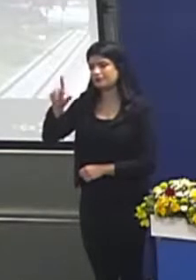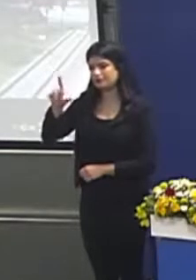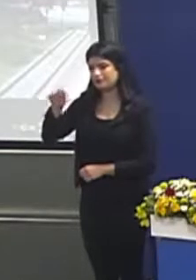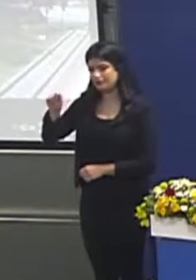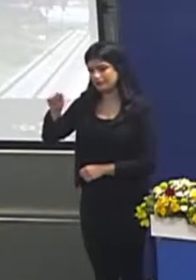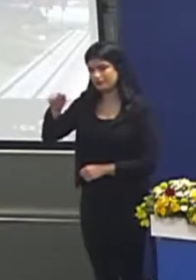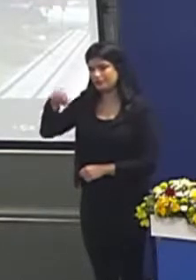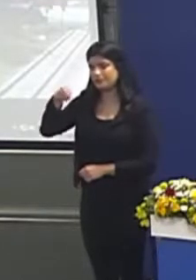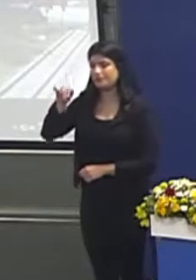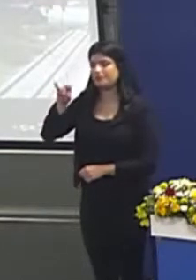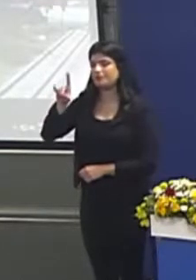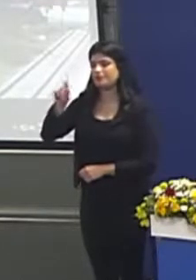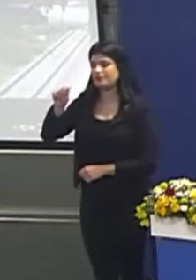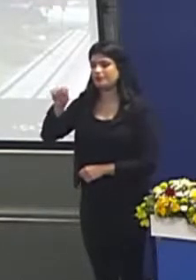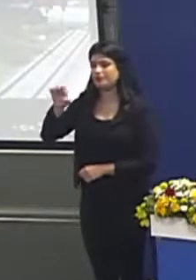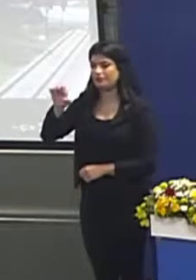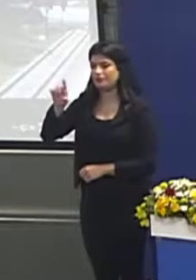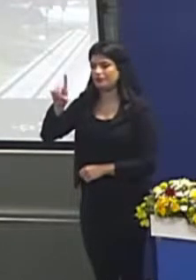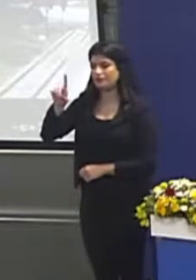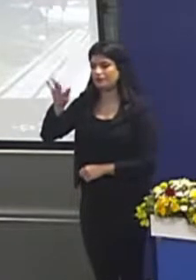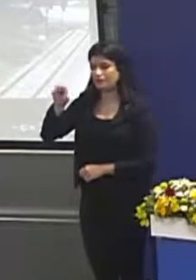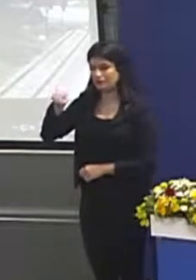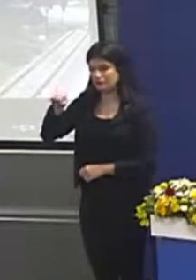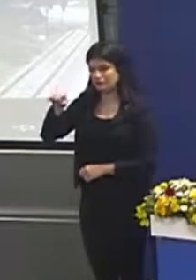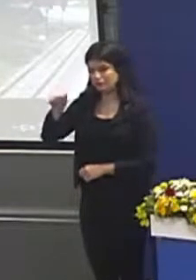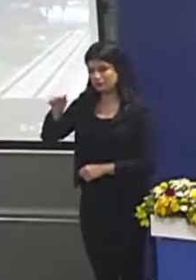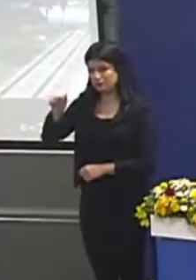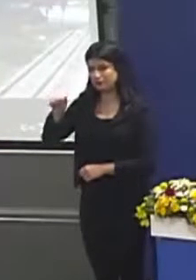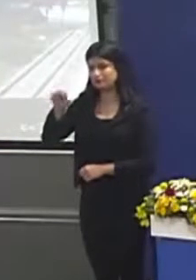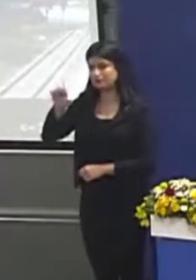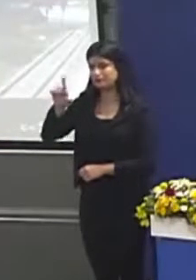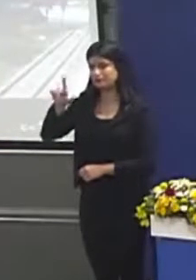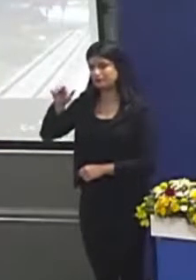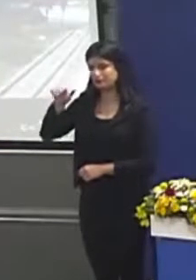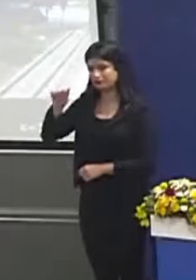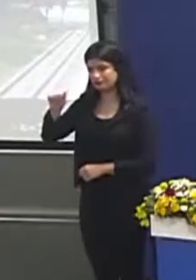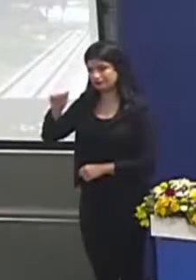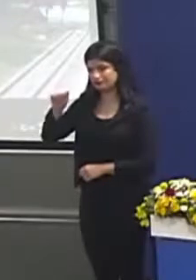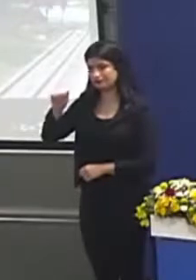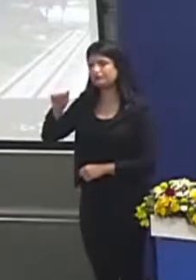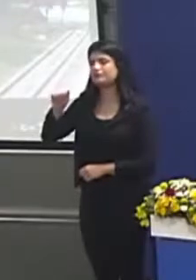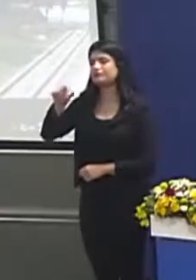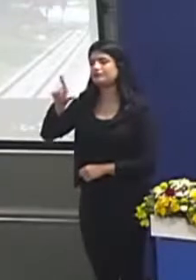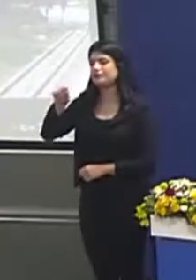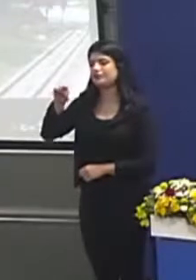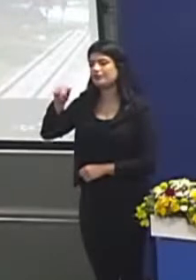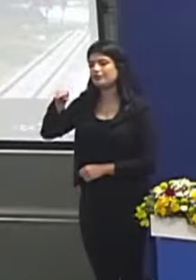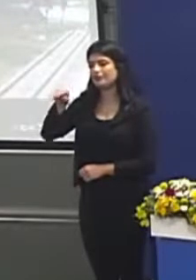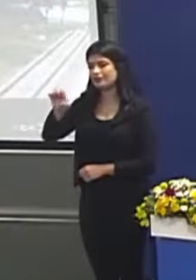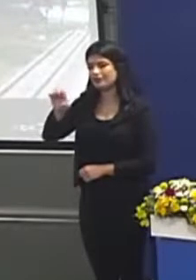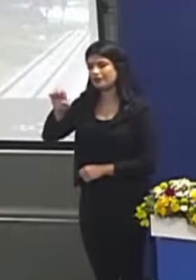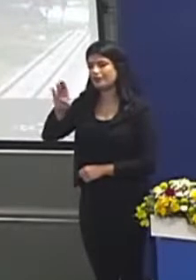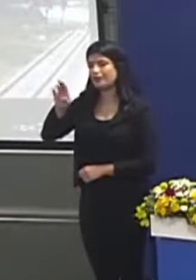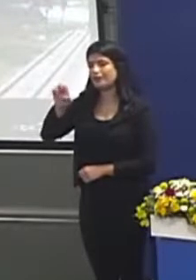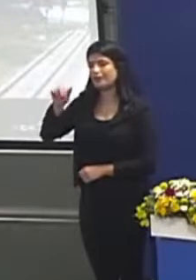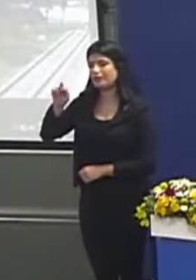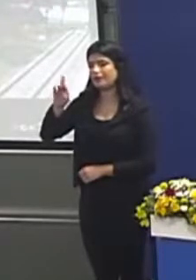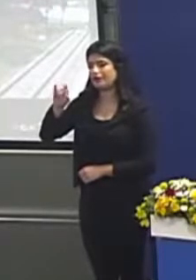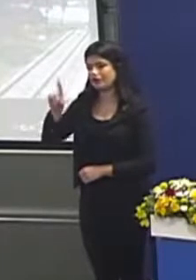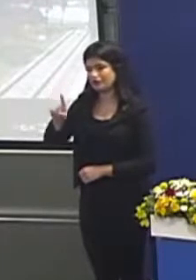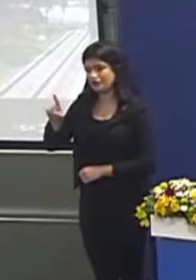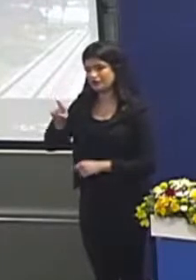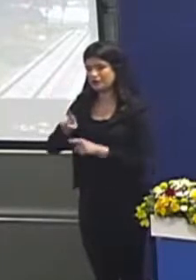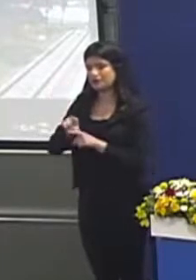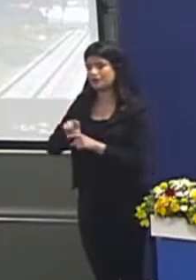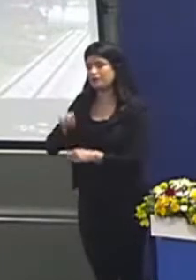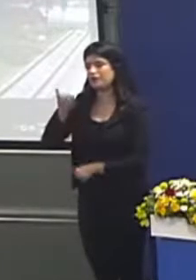Angelucci, Maria de Fátima Nascife, Elisa Zanerato, Luciane Estopa, Beatriz Brambila e Vani